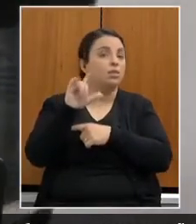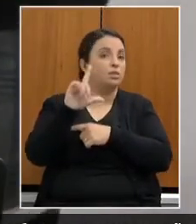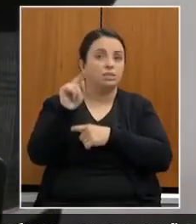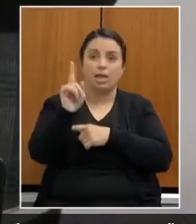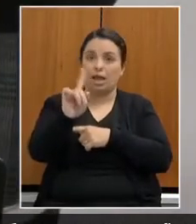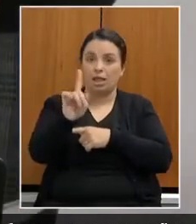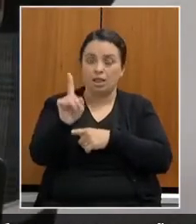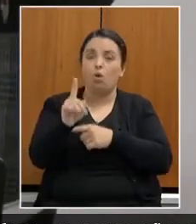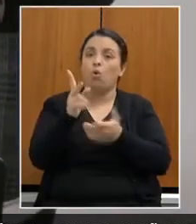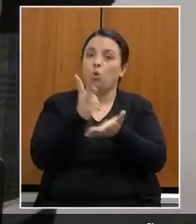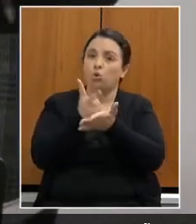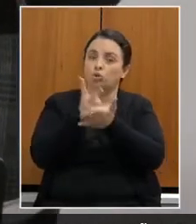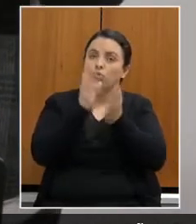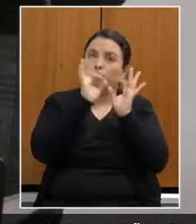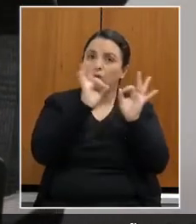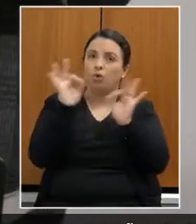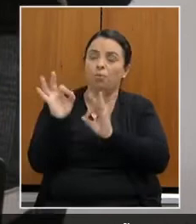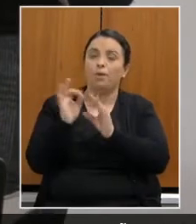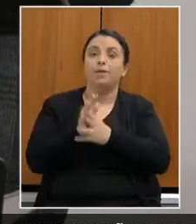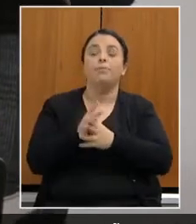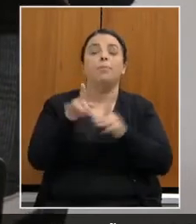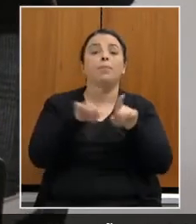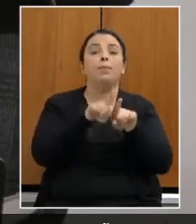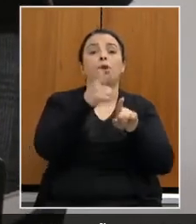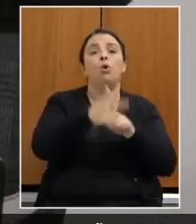doutor Paulo tá online também